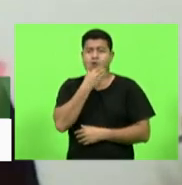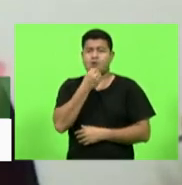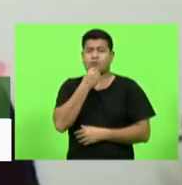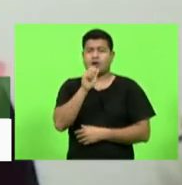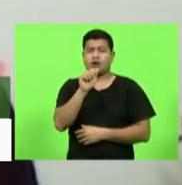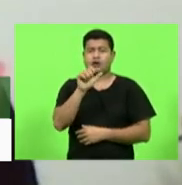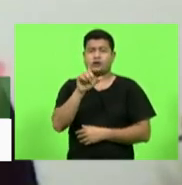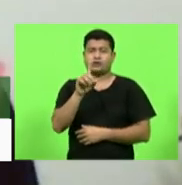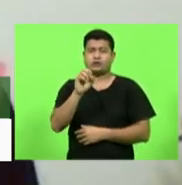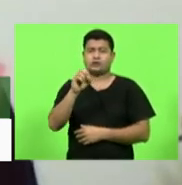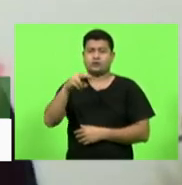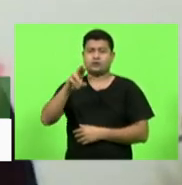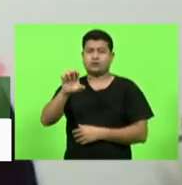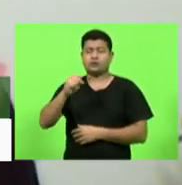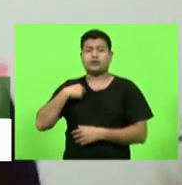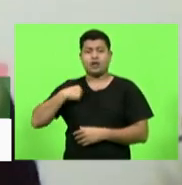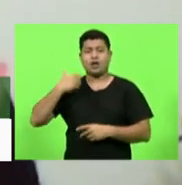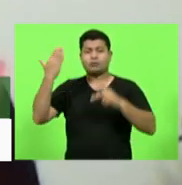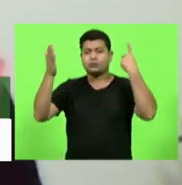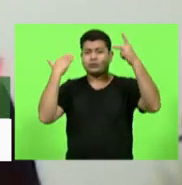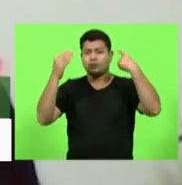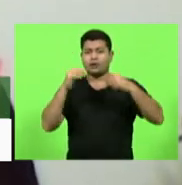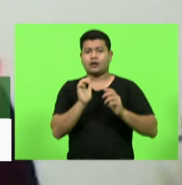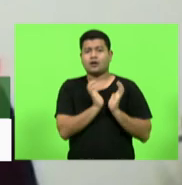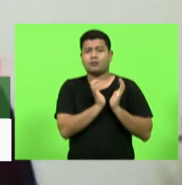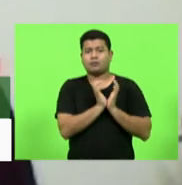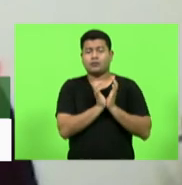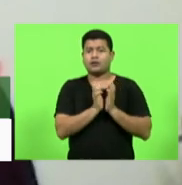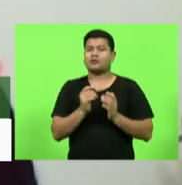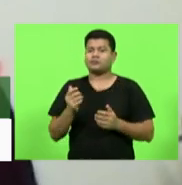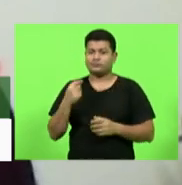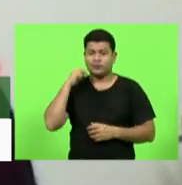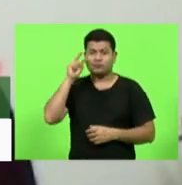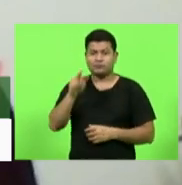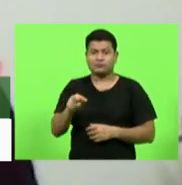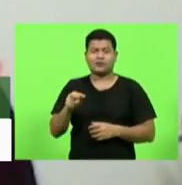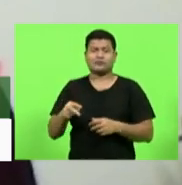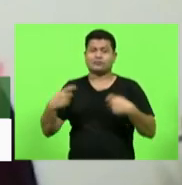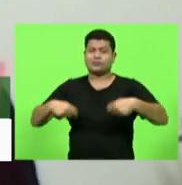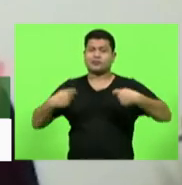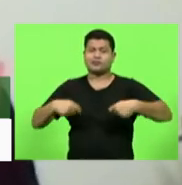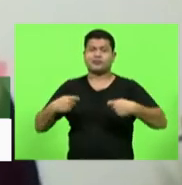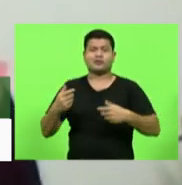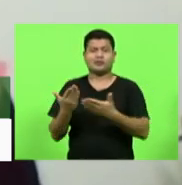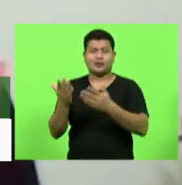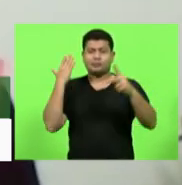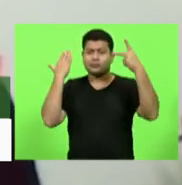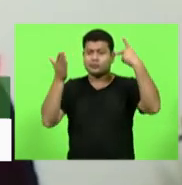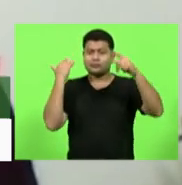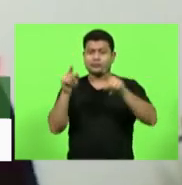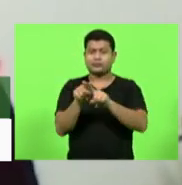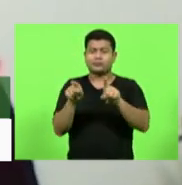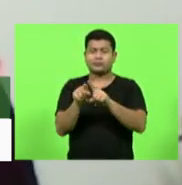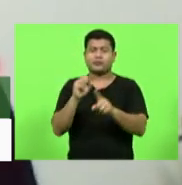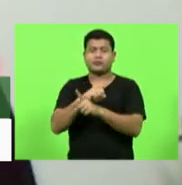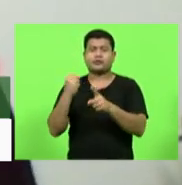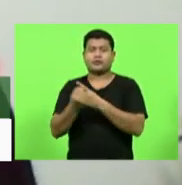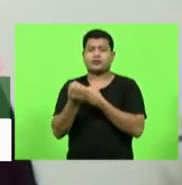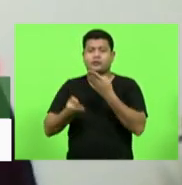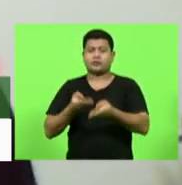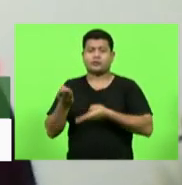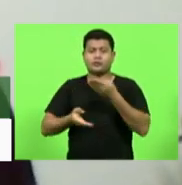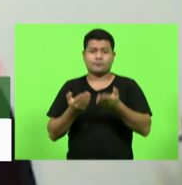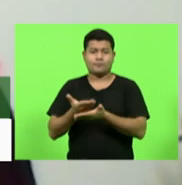e a necessidade da presença da psicologia e da assistência social ultrapassa a nossa instituição. Cruza-se em